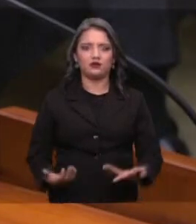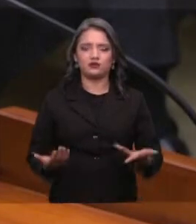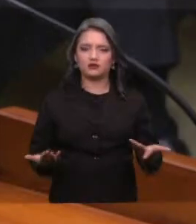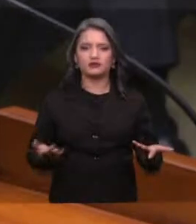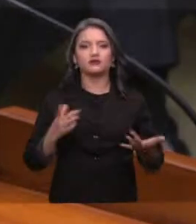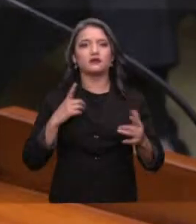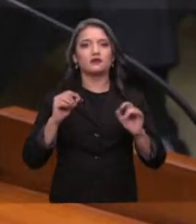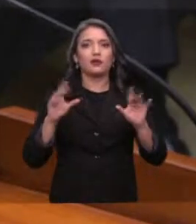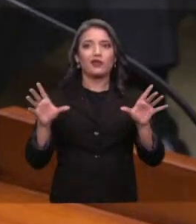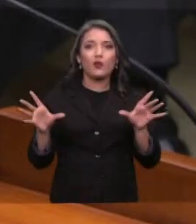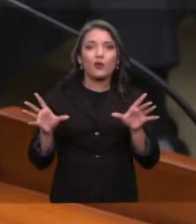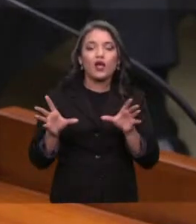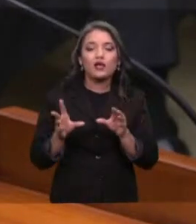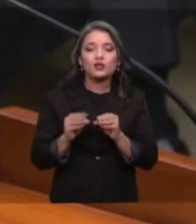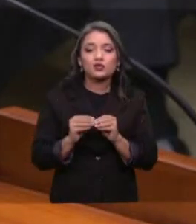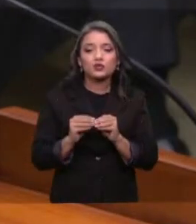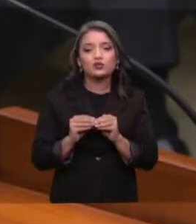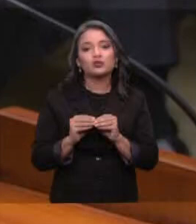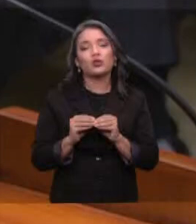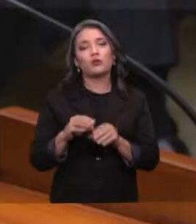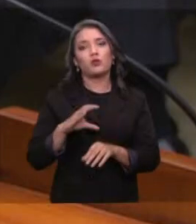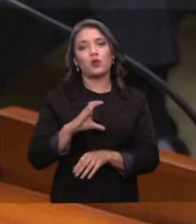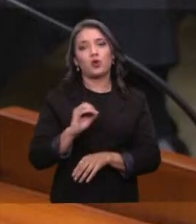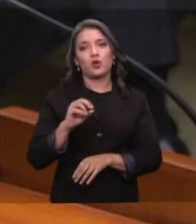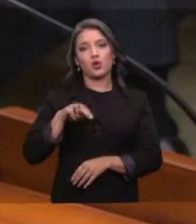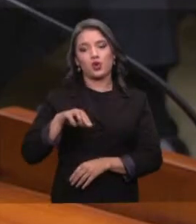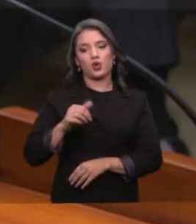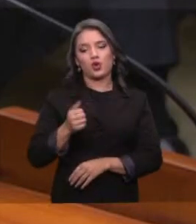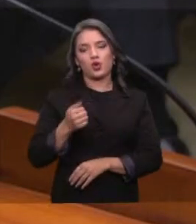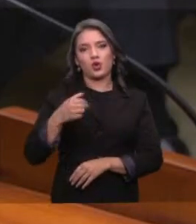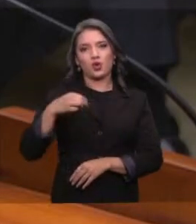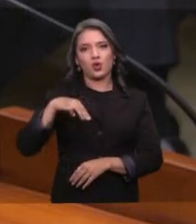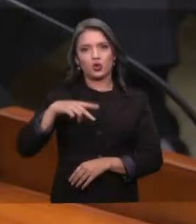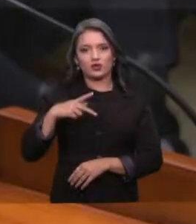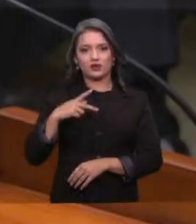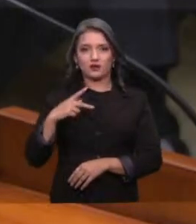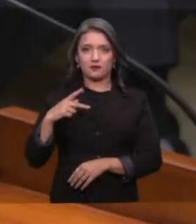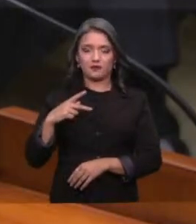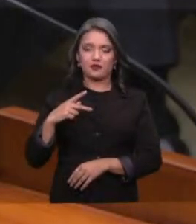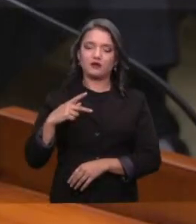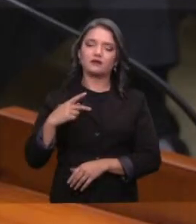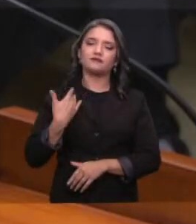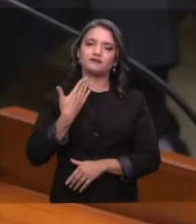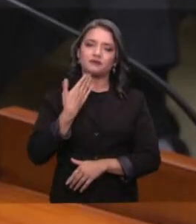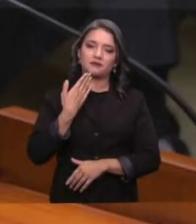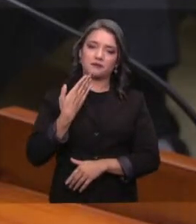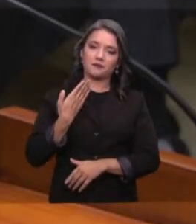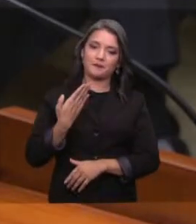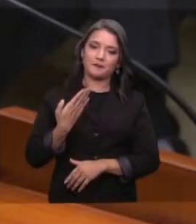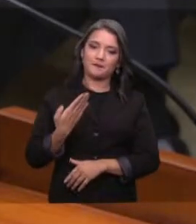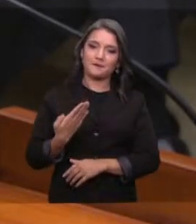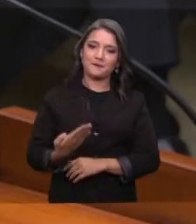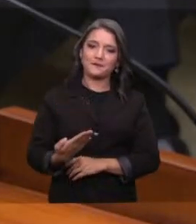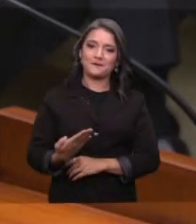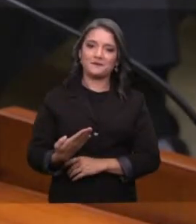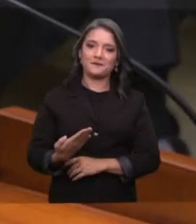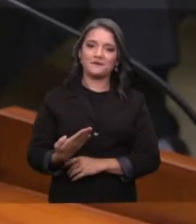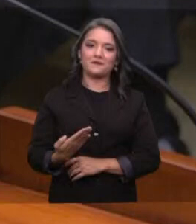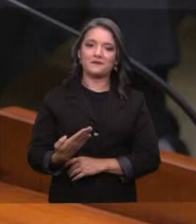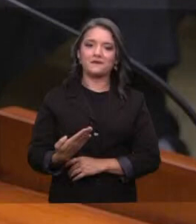era um resumo o que a CONAMP pretende para